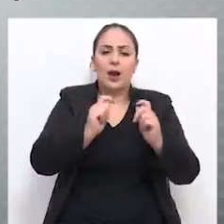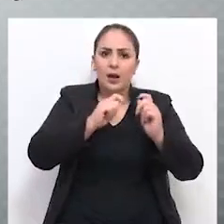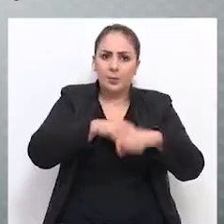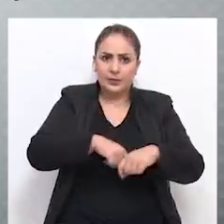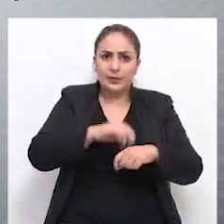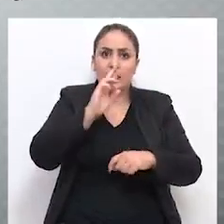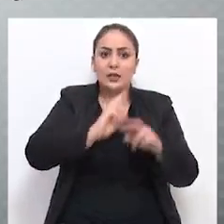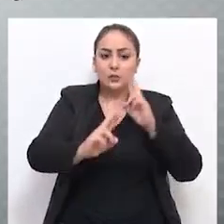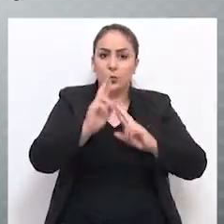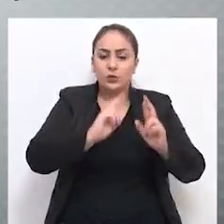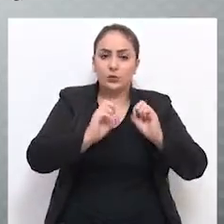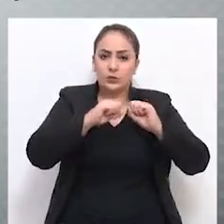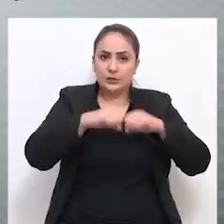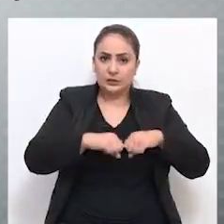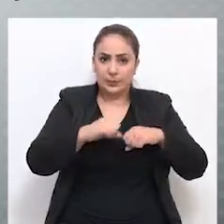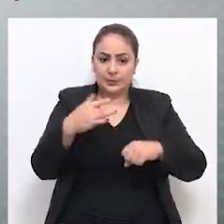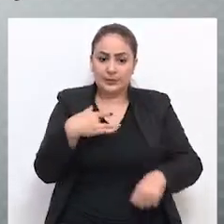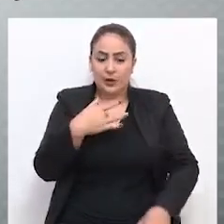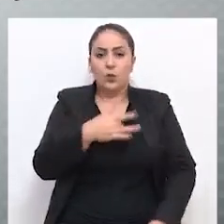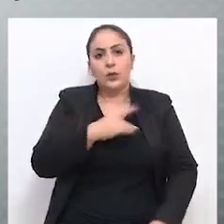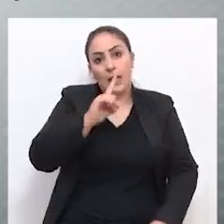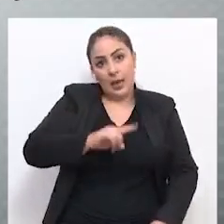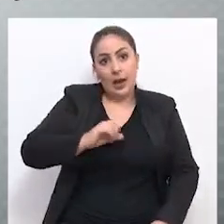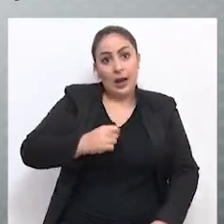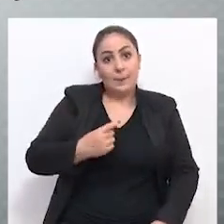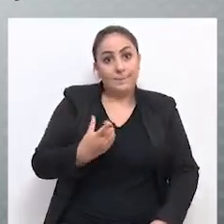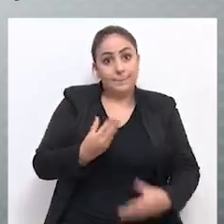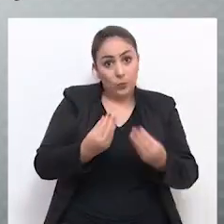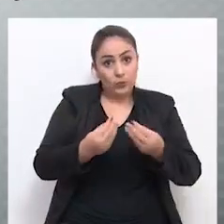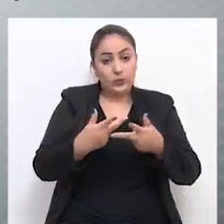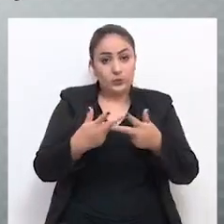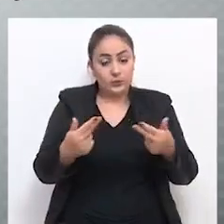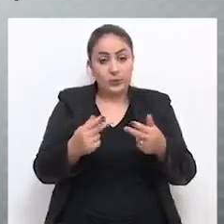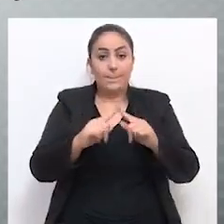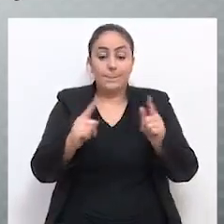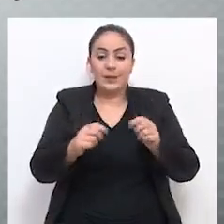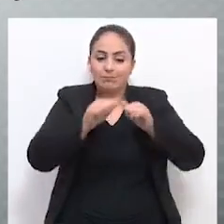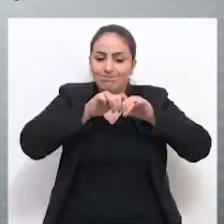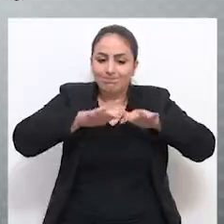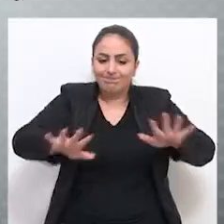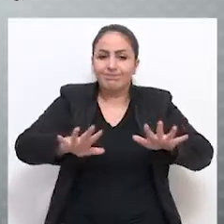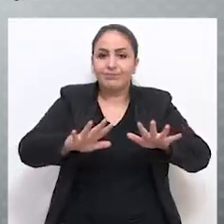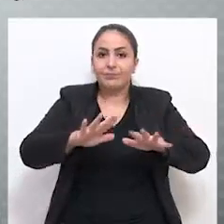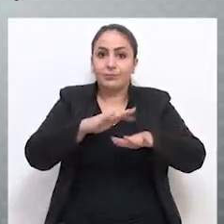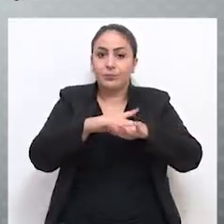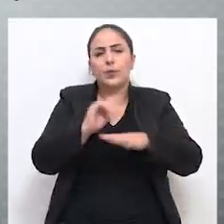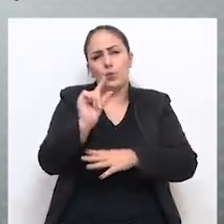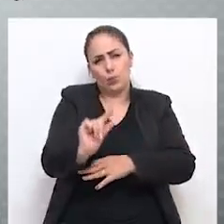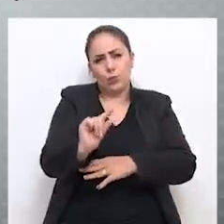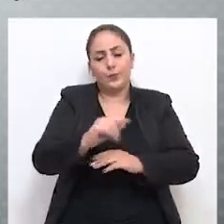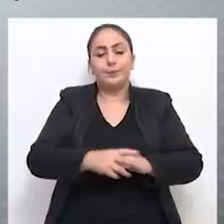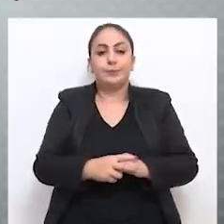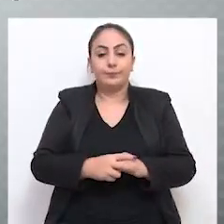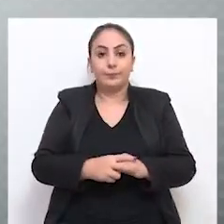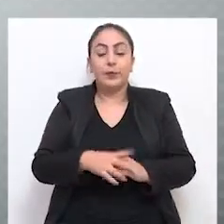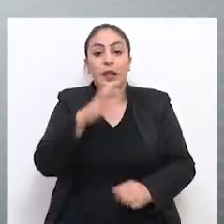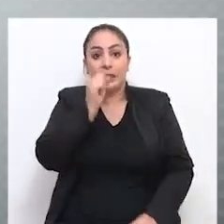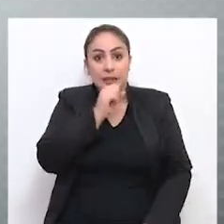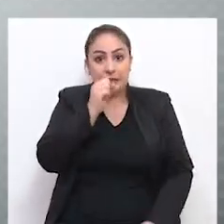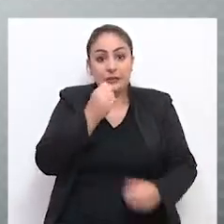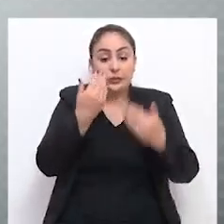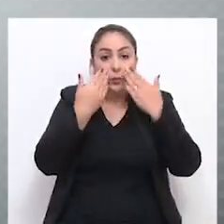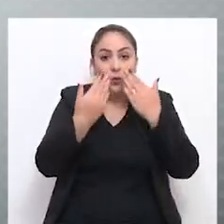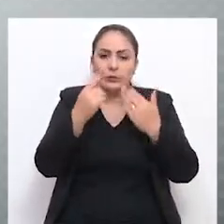a capacidade de resposta do sistema de saúde é alta e a propagação da doença é baixa.